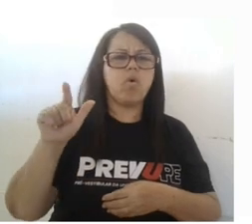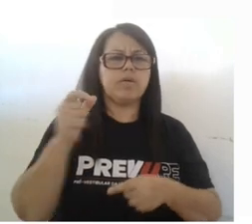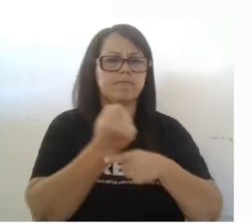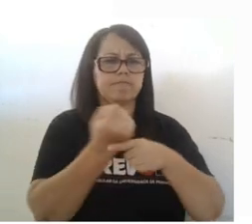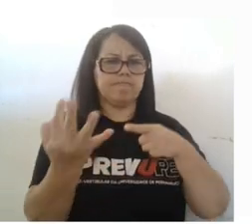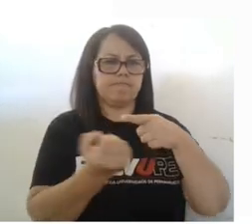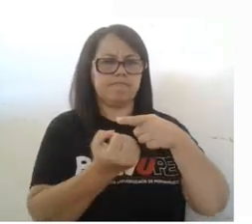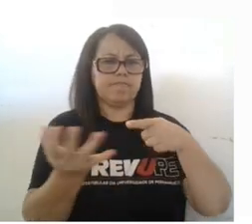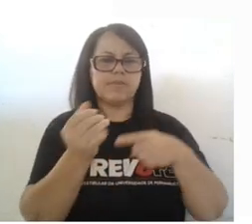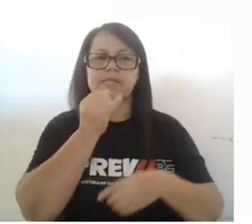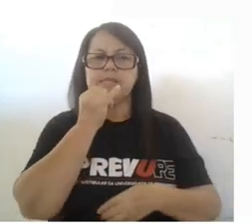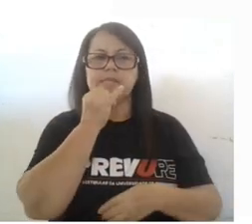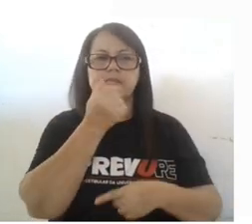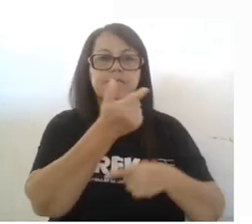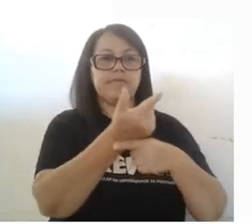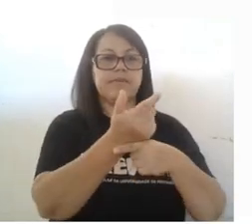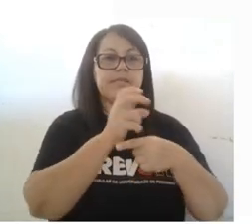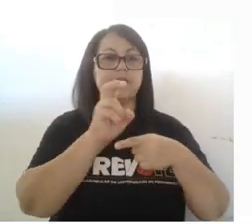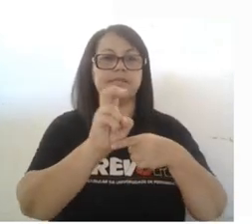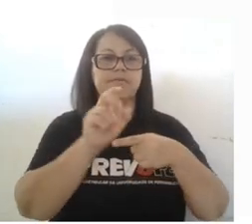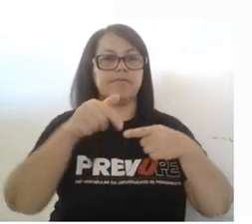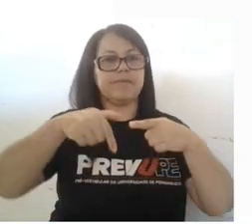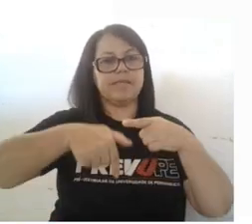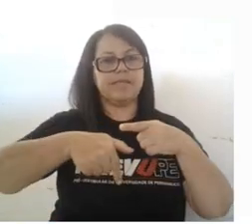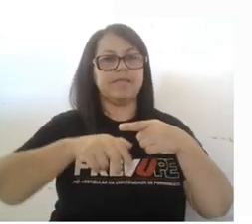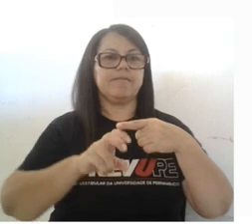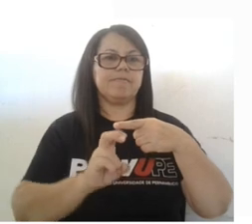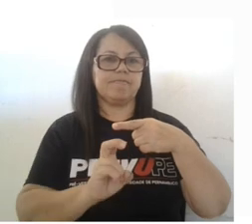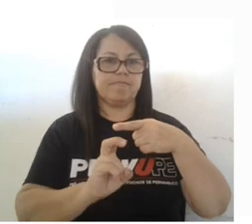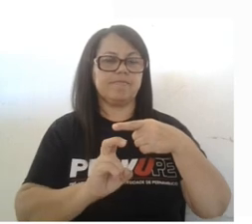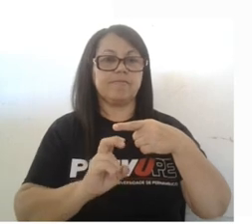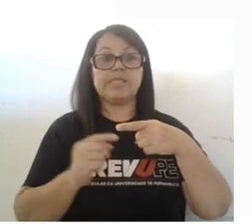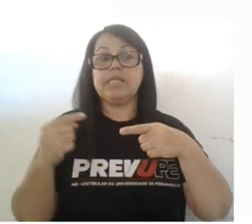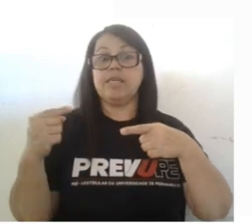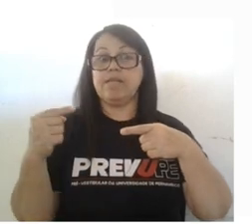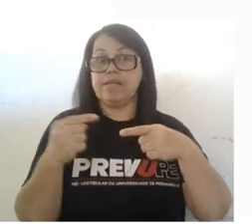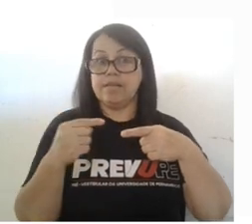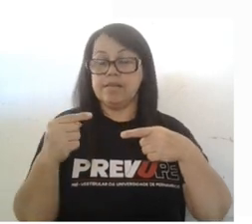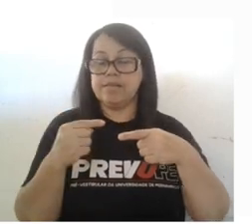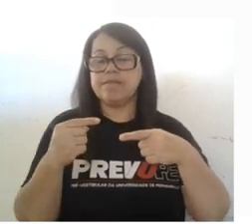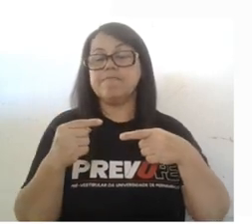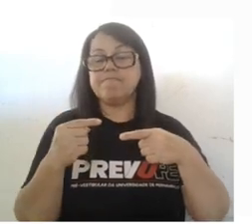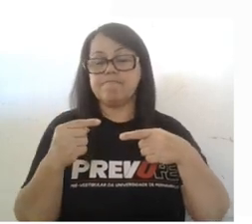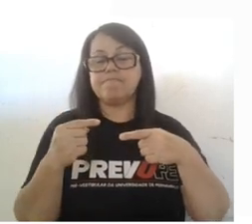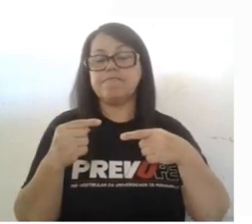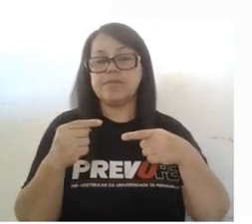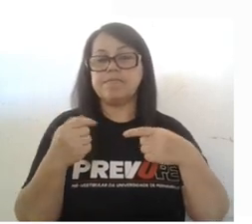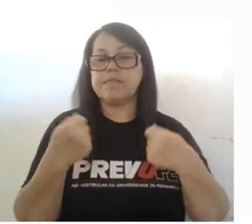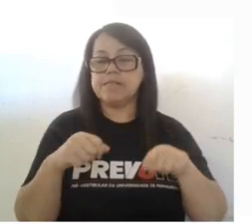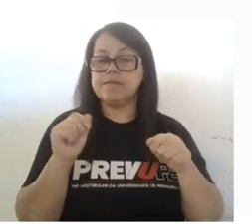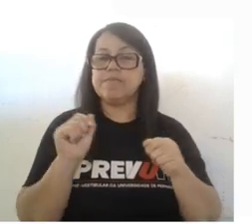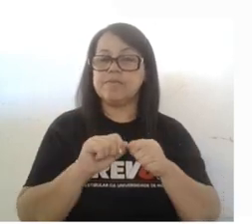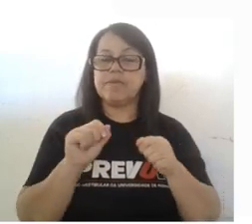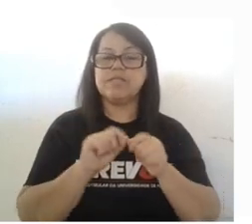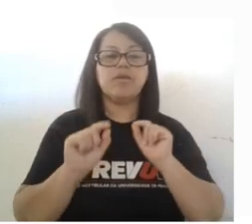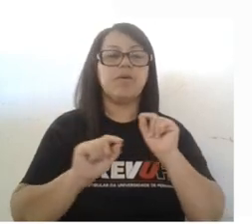fração, por exemplo, 25 sobre 75. Nesse caso aqui, é preferível que